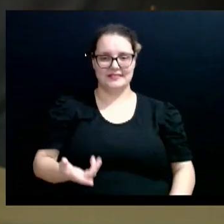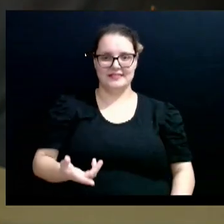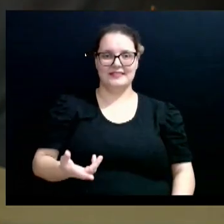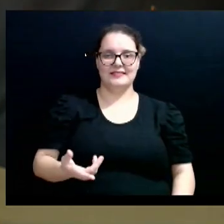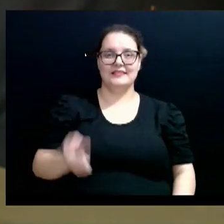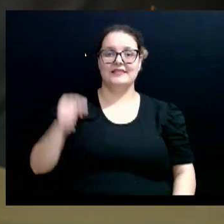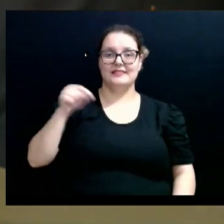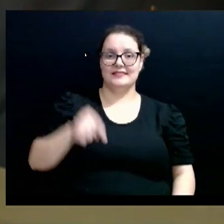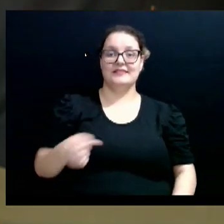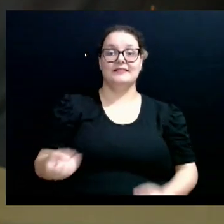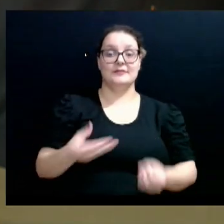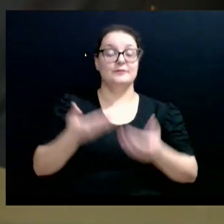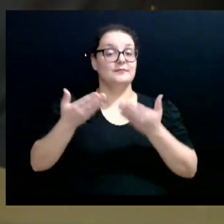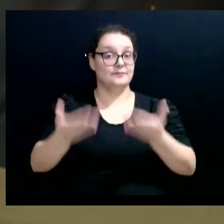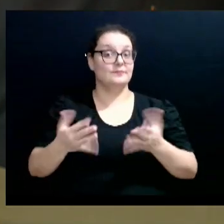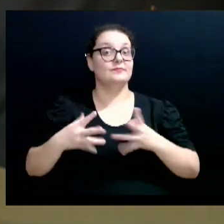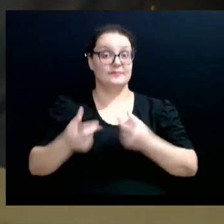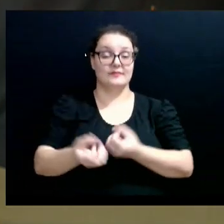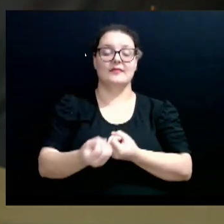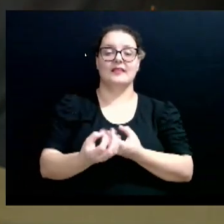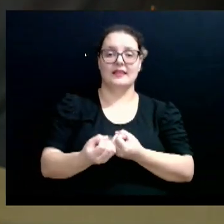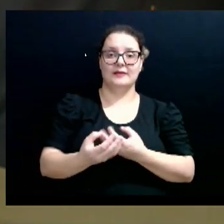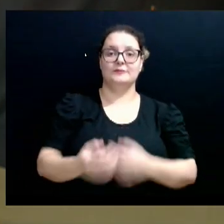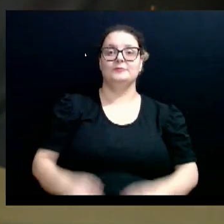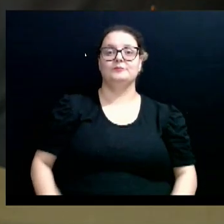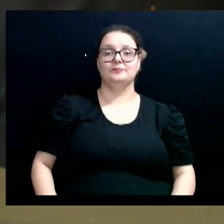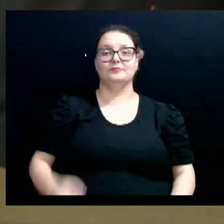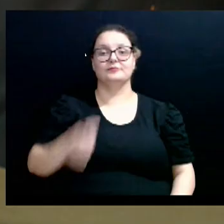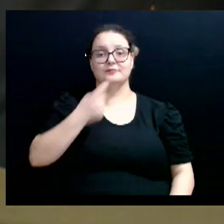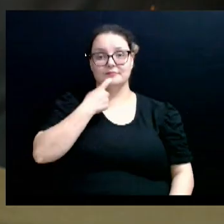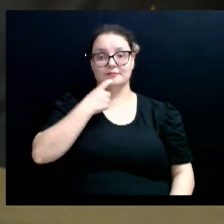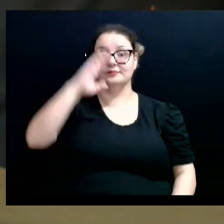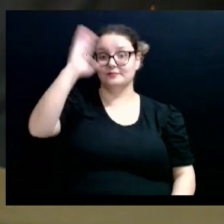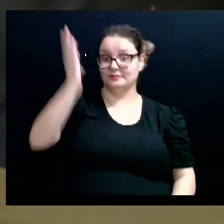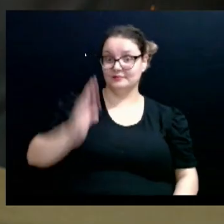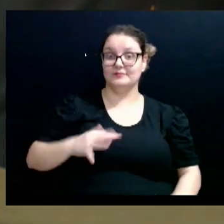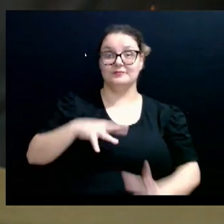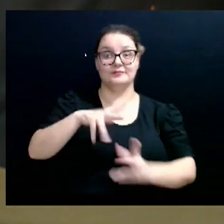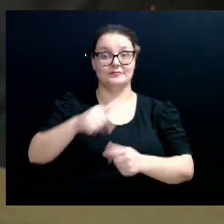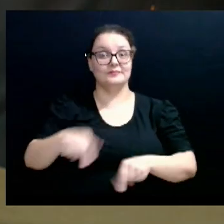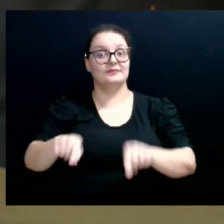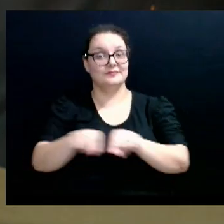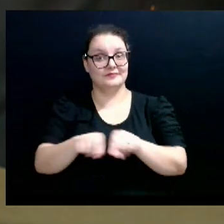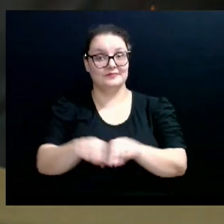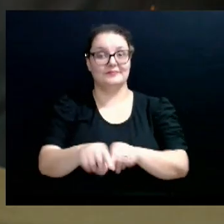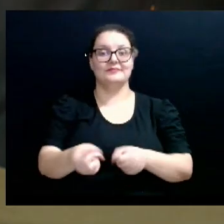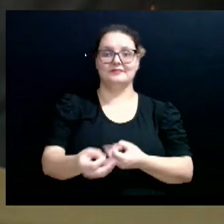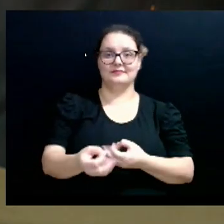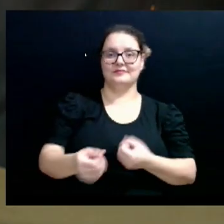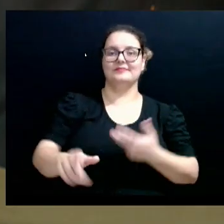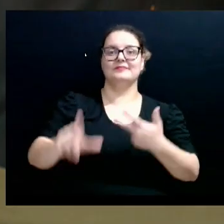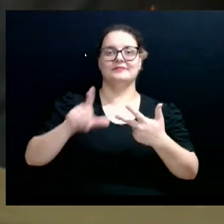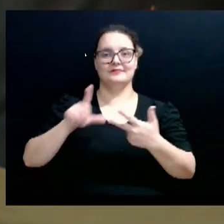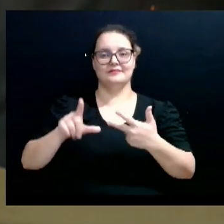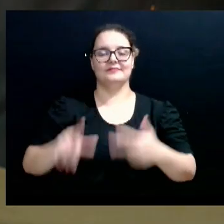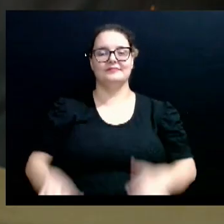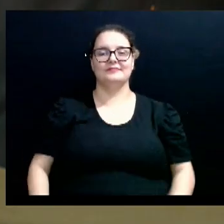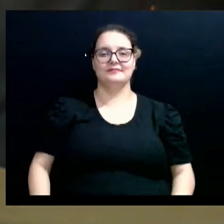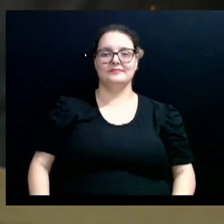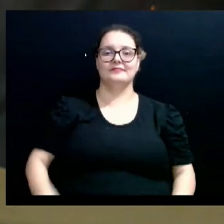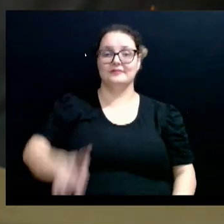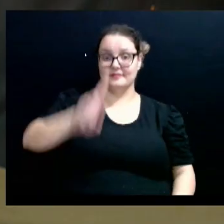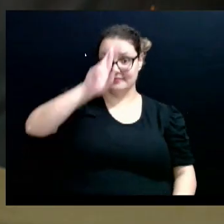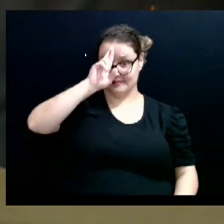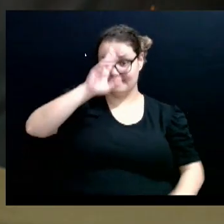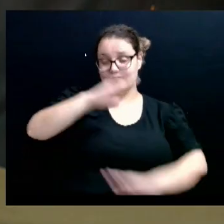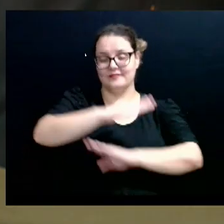para você todas as informações de Campinas, Brasil e mundo, também informações do Legislativo. Ao meio-dia nós temos Câmara